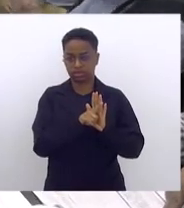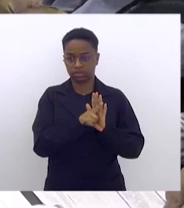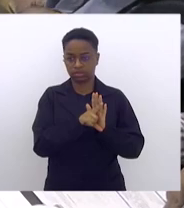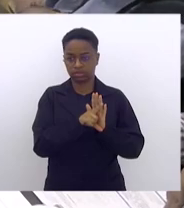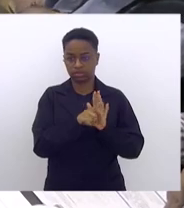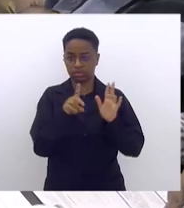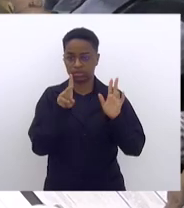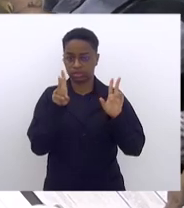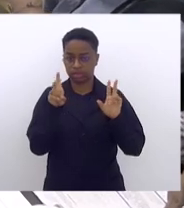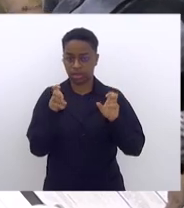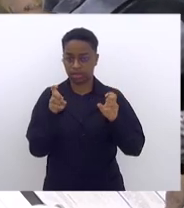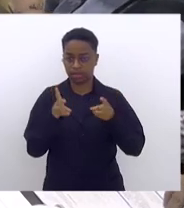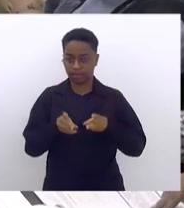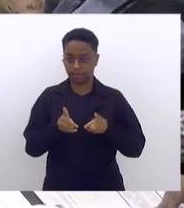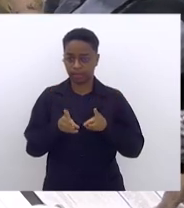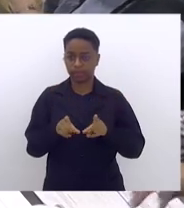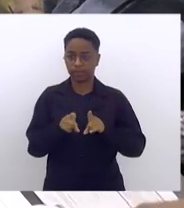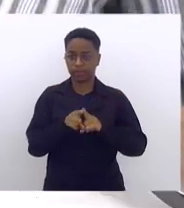e as emendas dele,